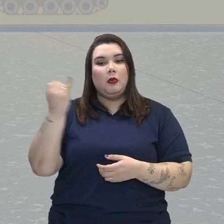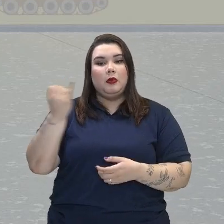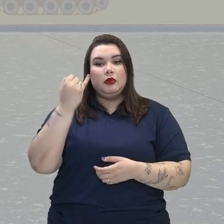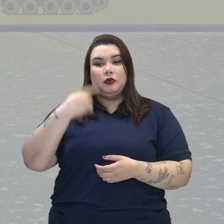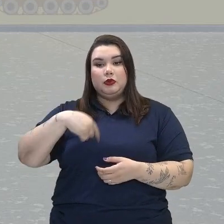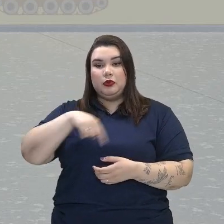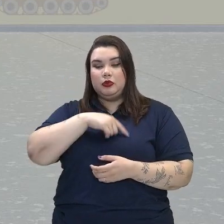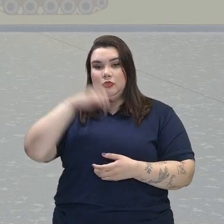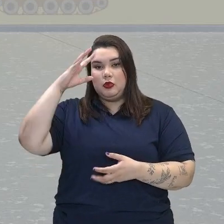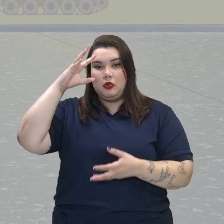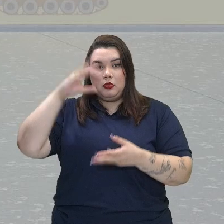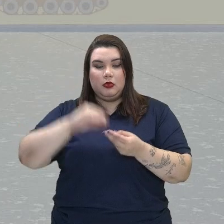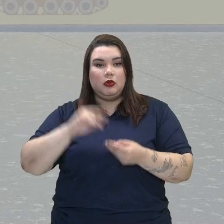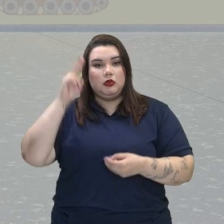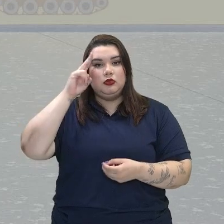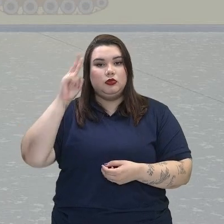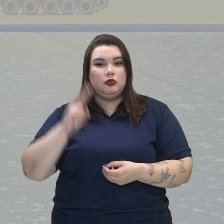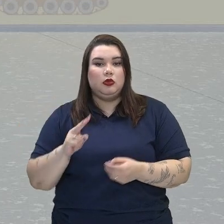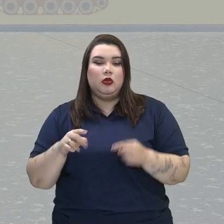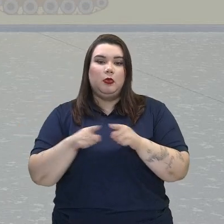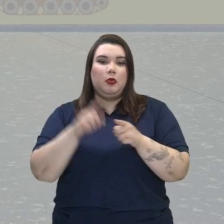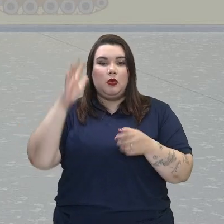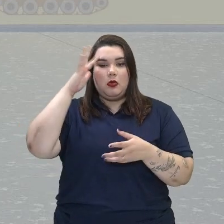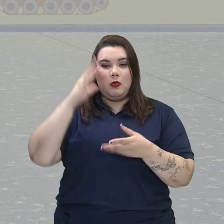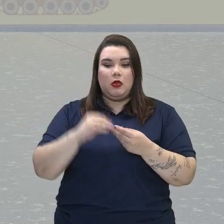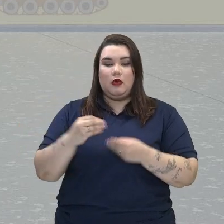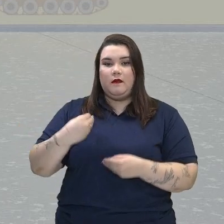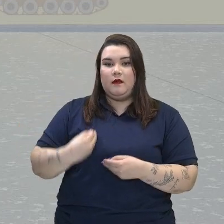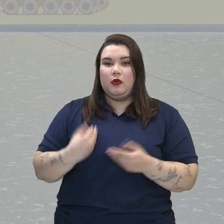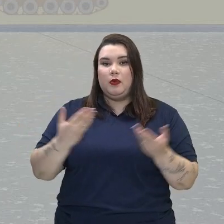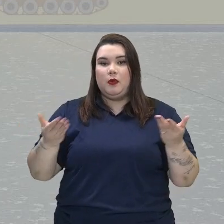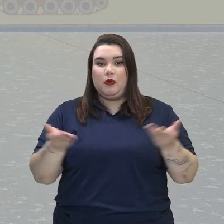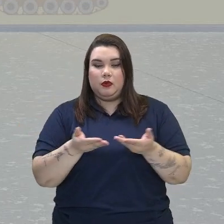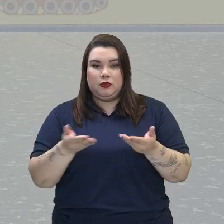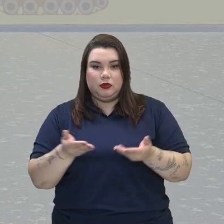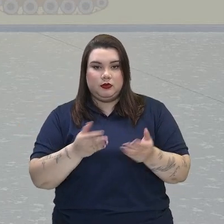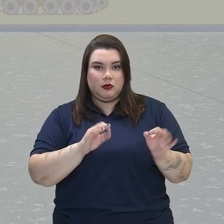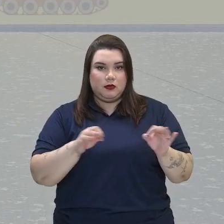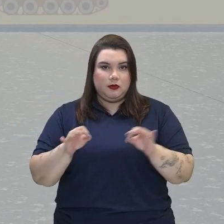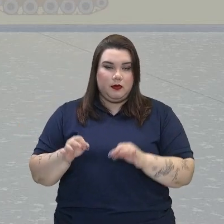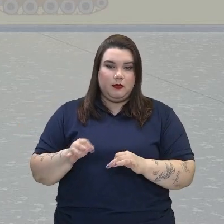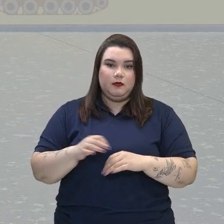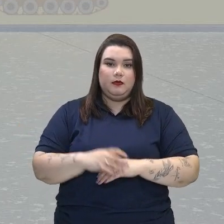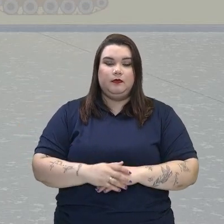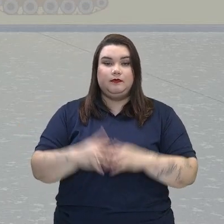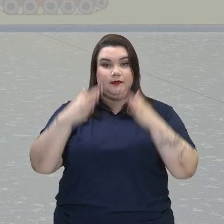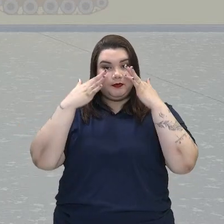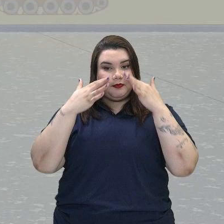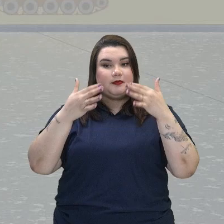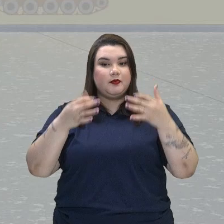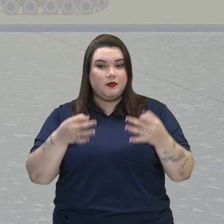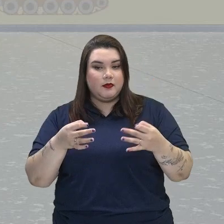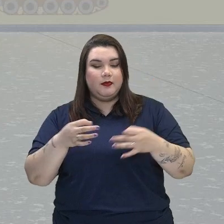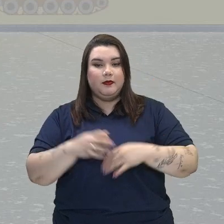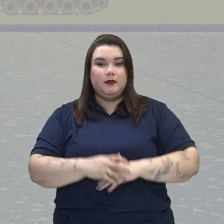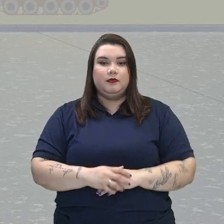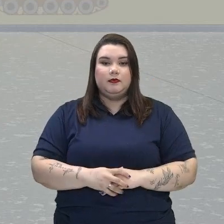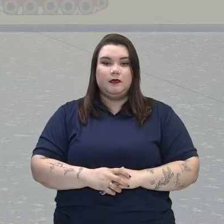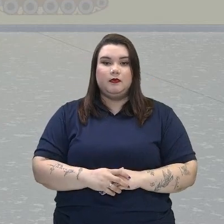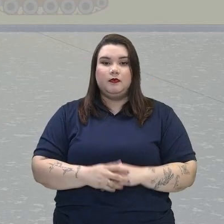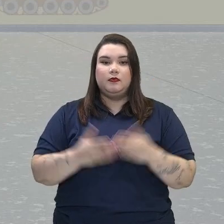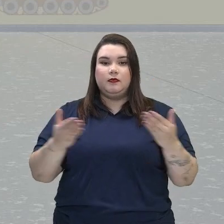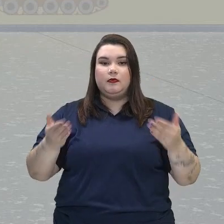história para compreendermos o nosso presente e os conflitos da atualidade. Então, fiquem atentos. Bom, se a